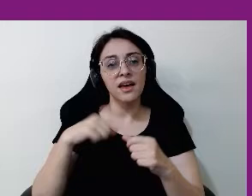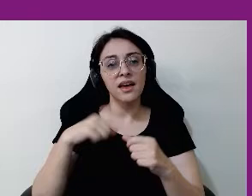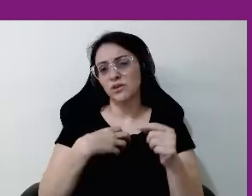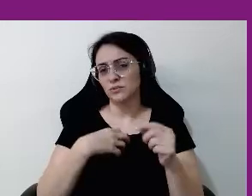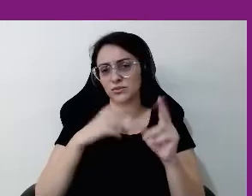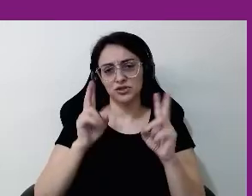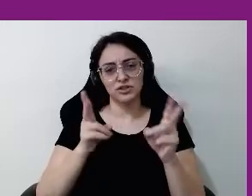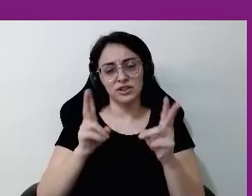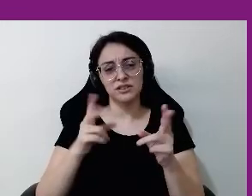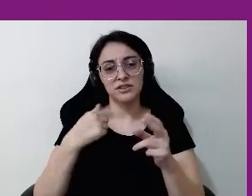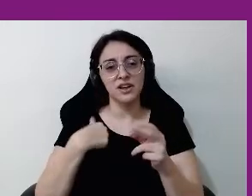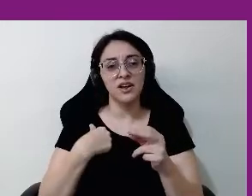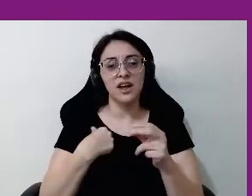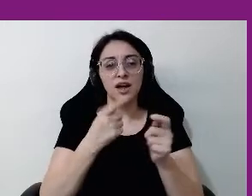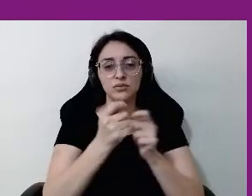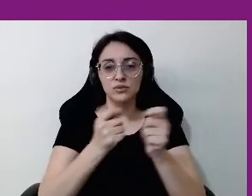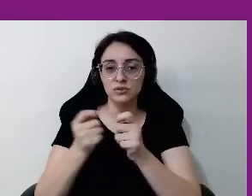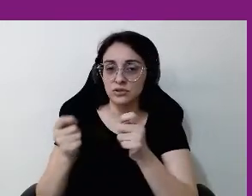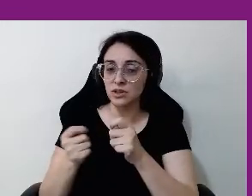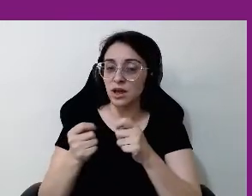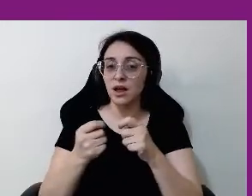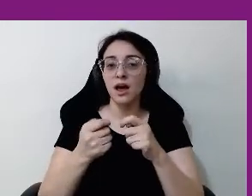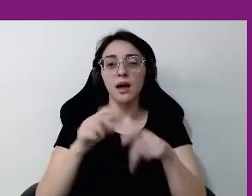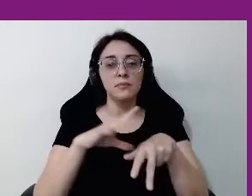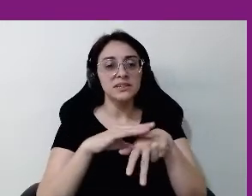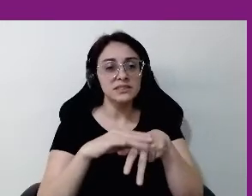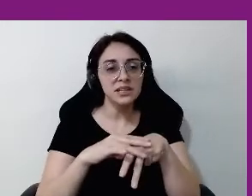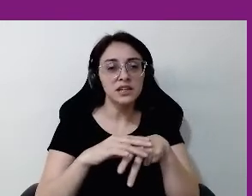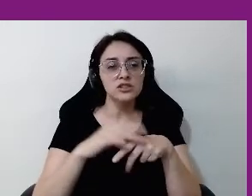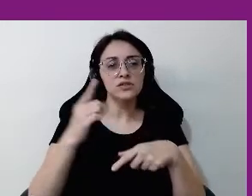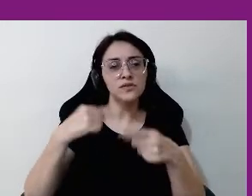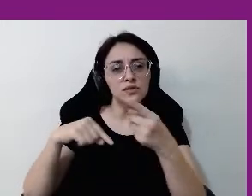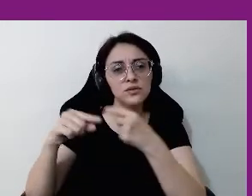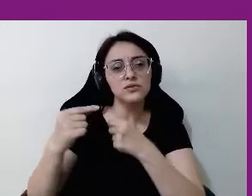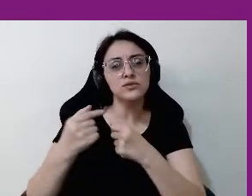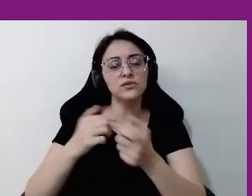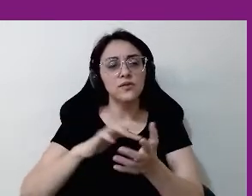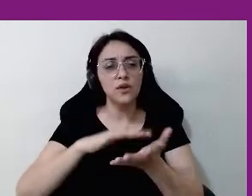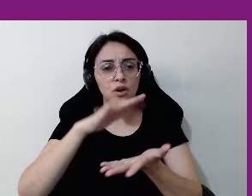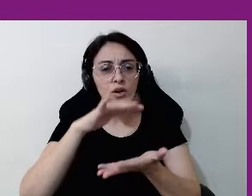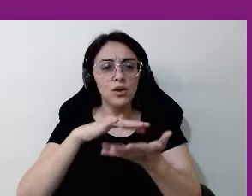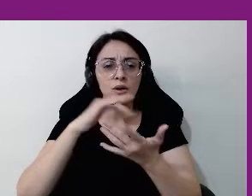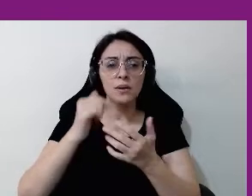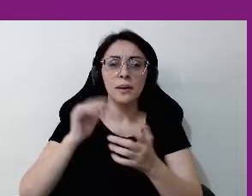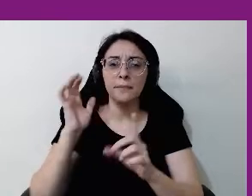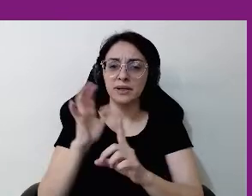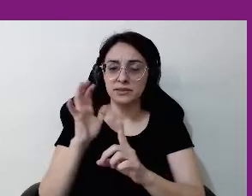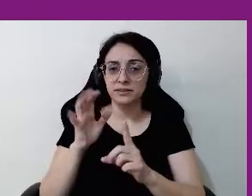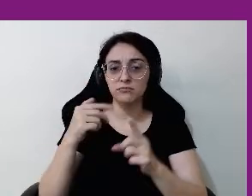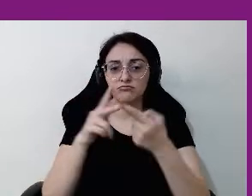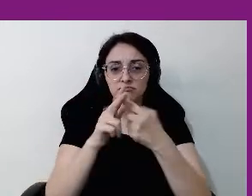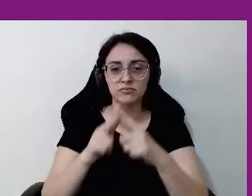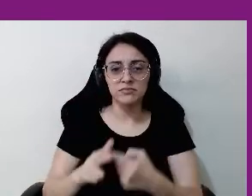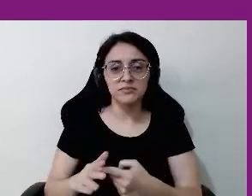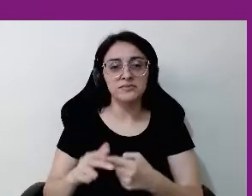mesma forma, fazem a monitorização dos pacientes, fluxo, volume, pressão, e fazem um ajuste de acordo com os